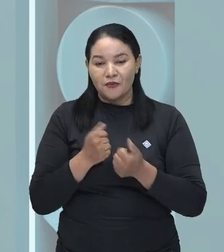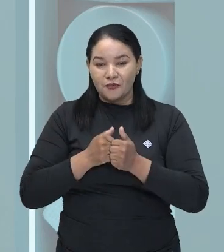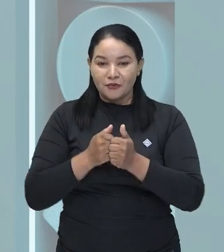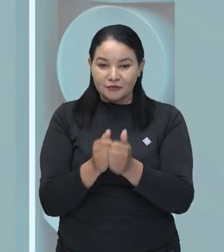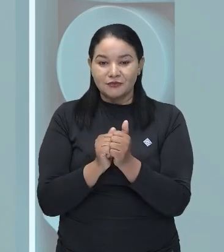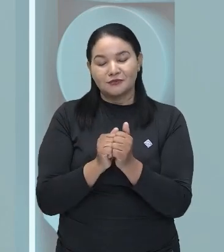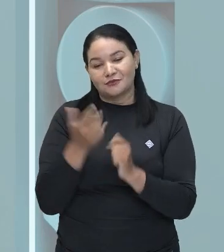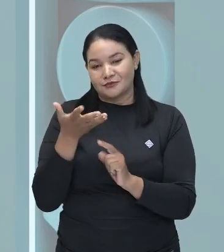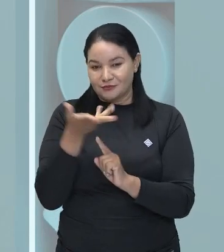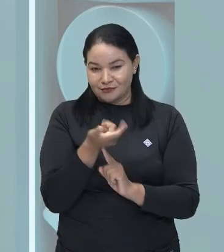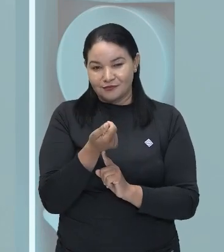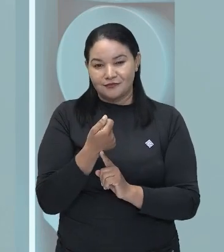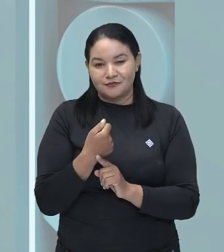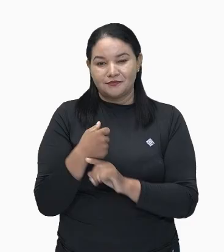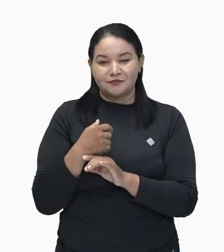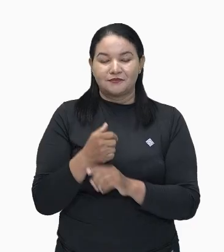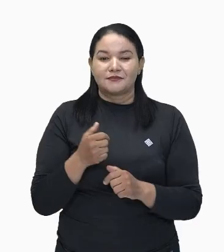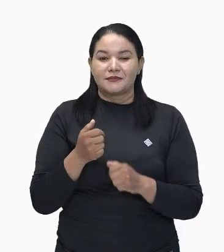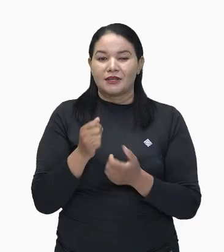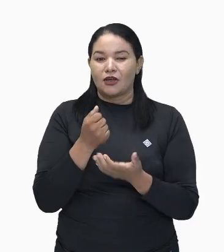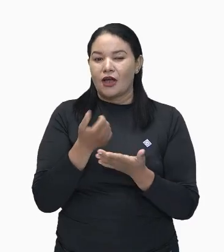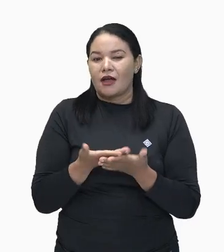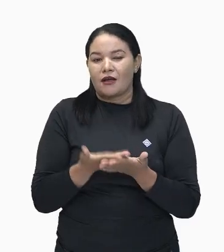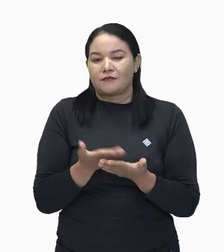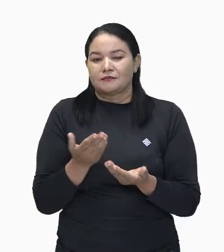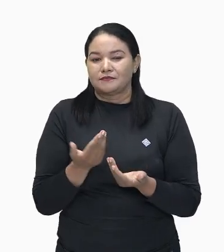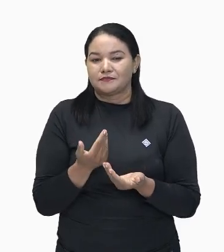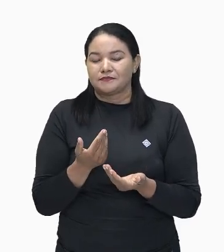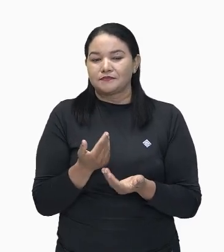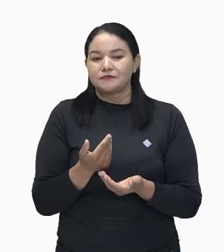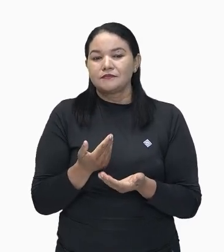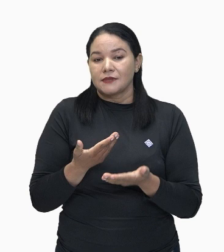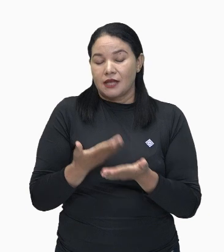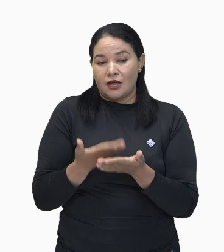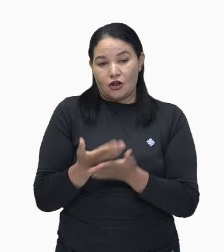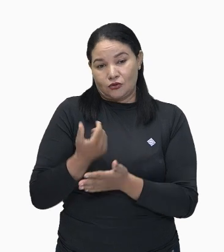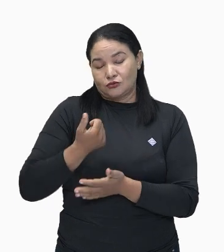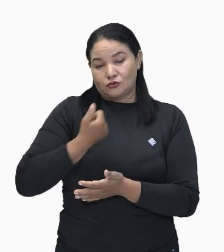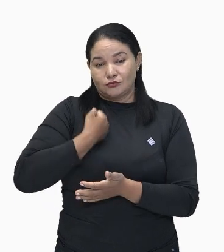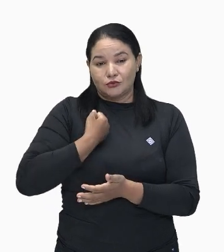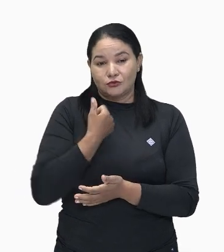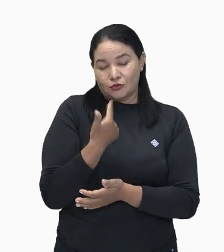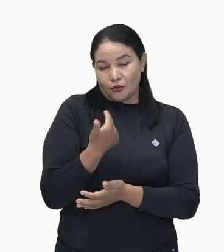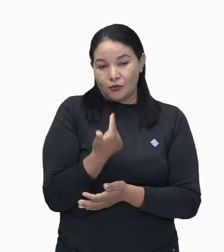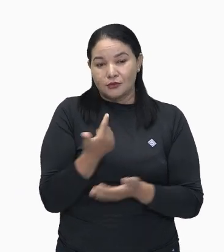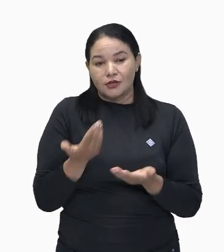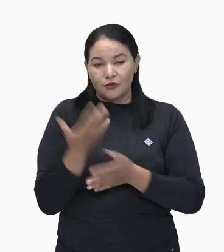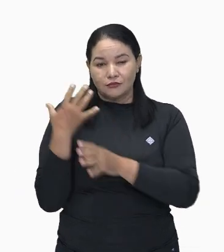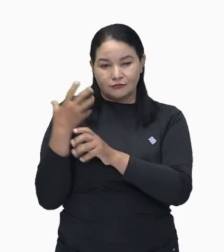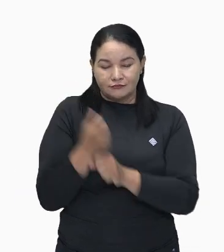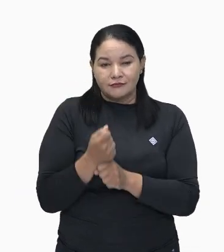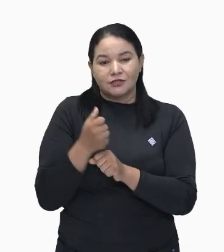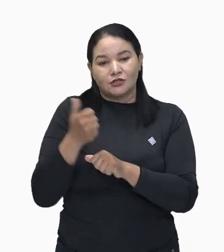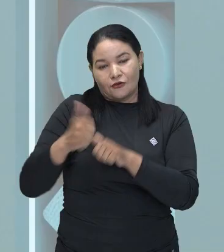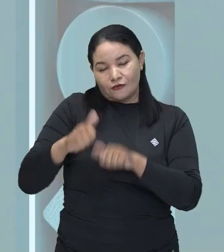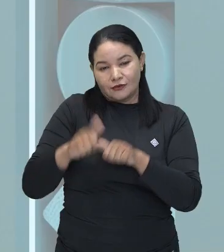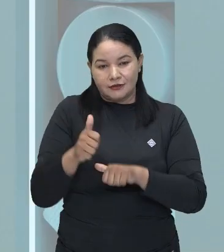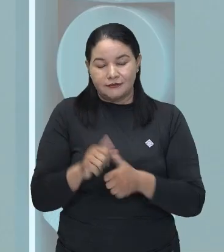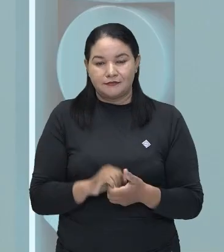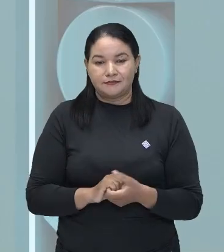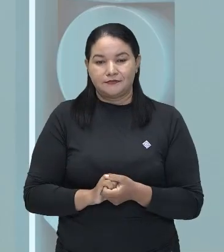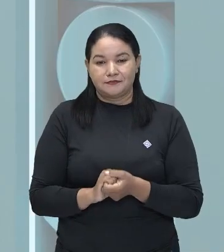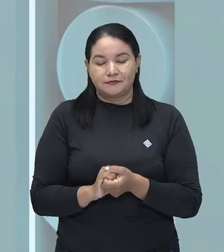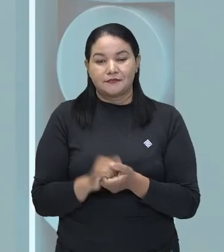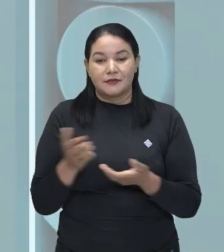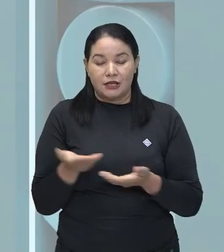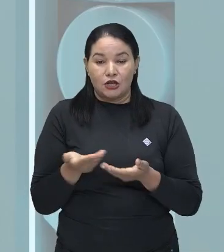das artes. Vamos ver o conteúdo da nossa aula? Esta é a nossa aula de número 12 e a nossa revisão e avaliação. Então,